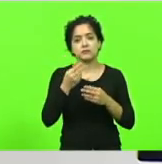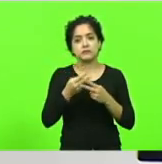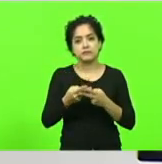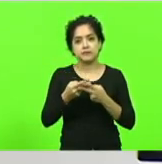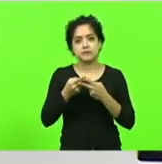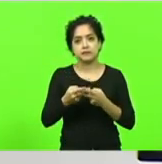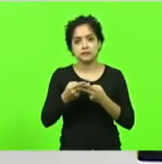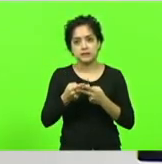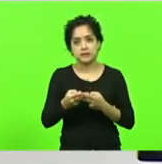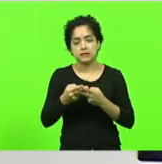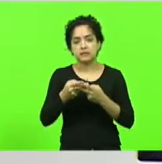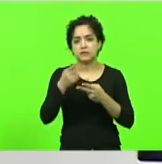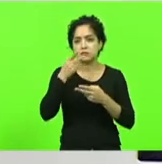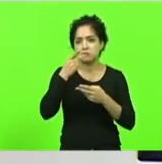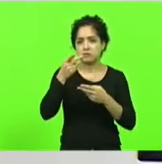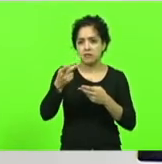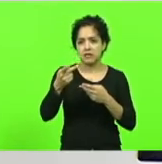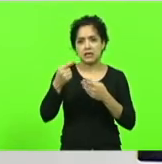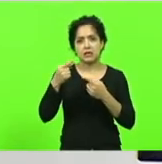do governo